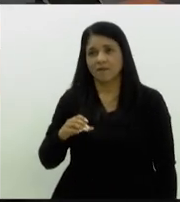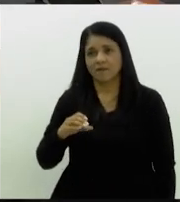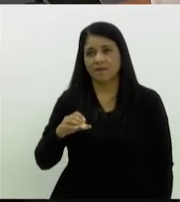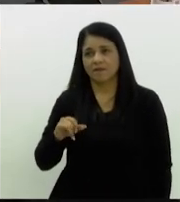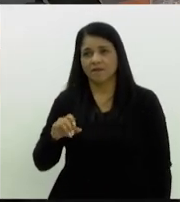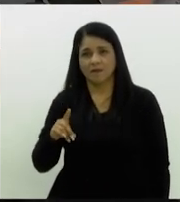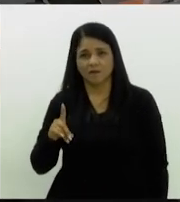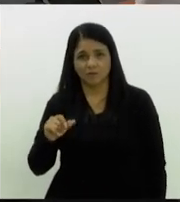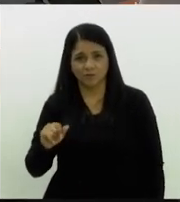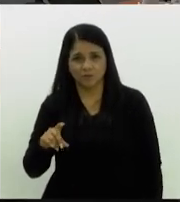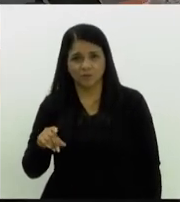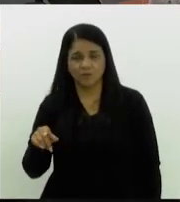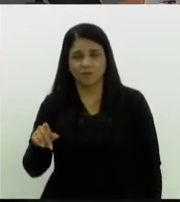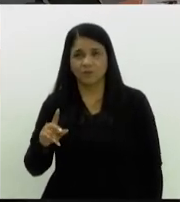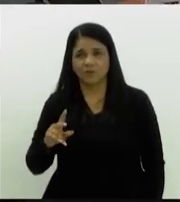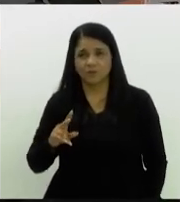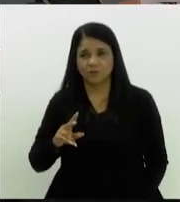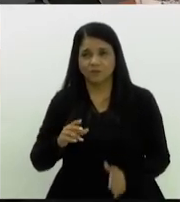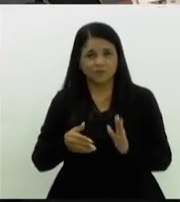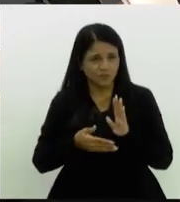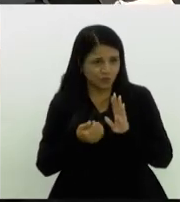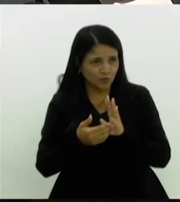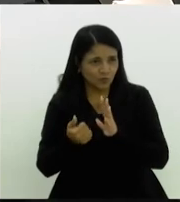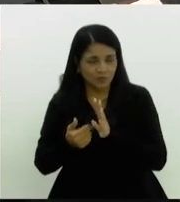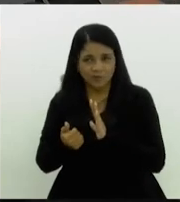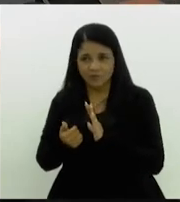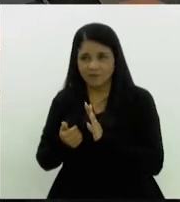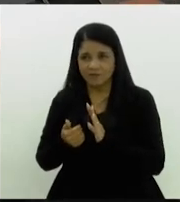eu não sabia. Retirou as emendas, Caiado?